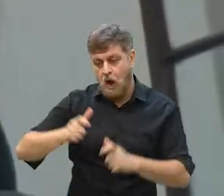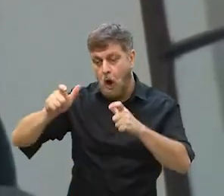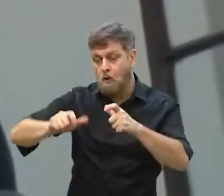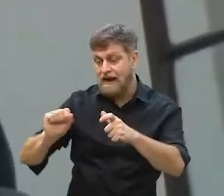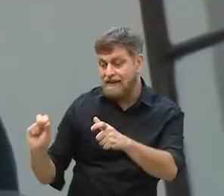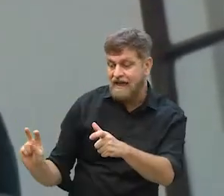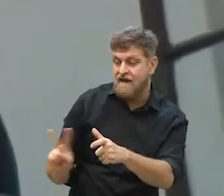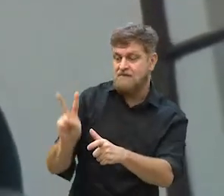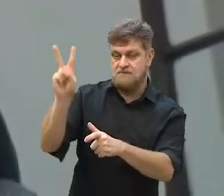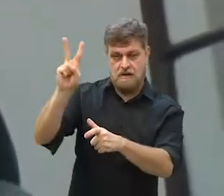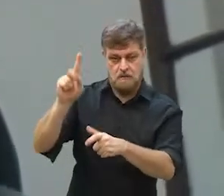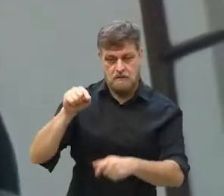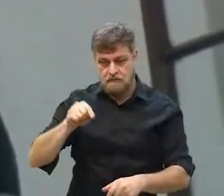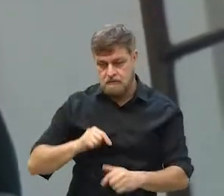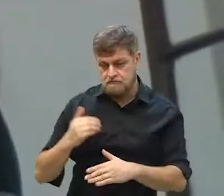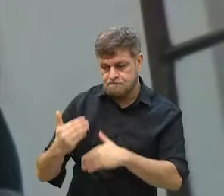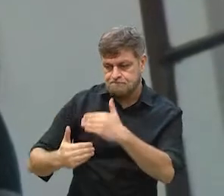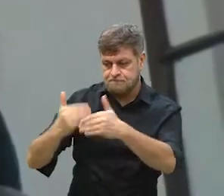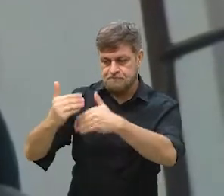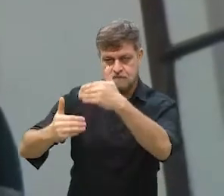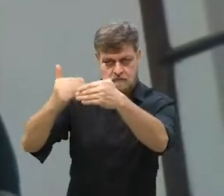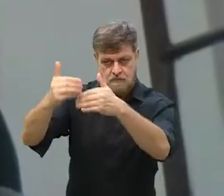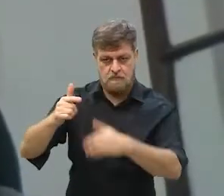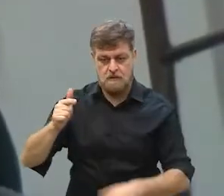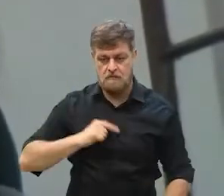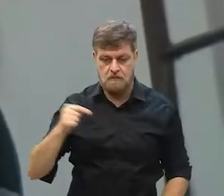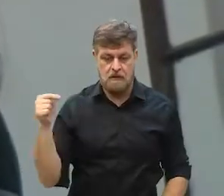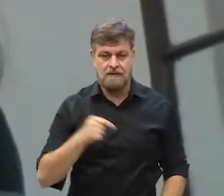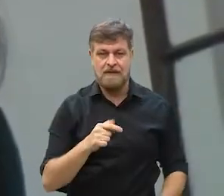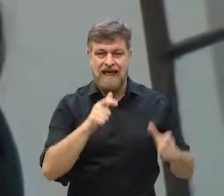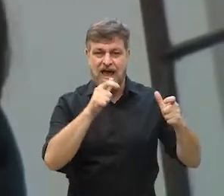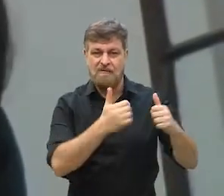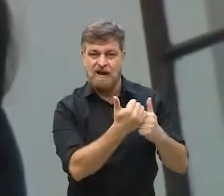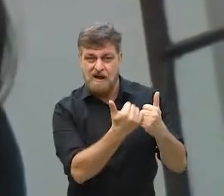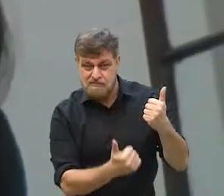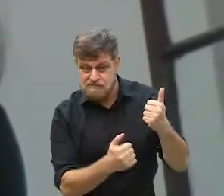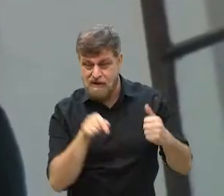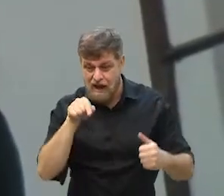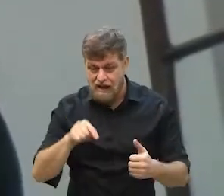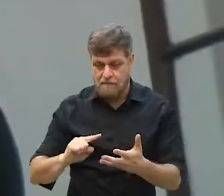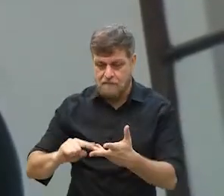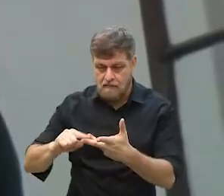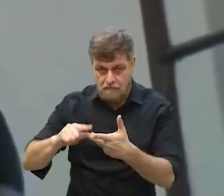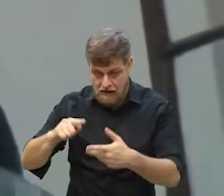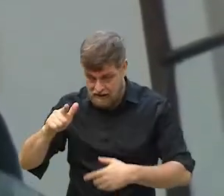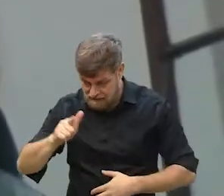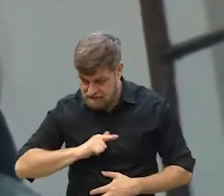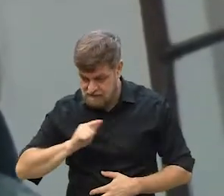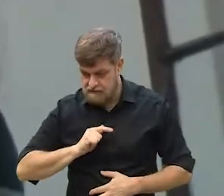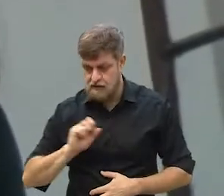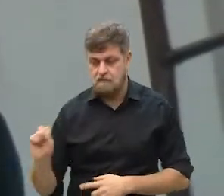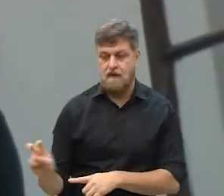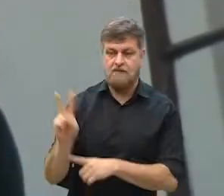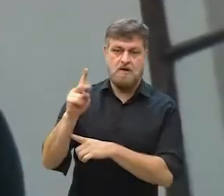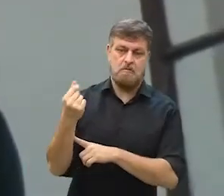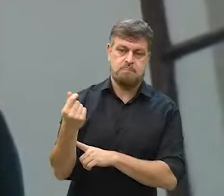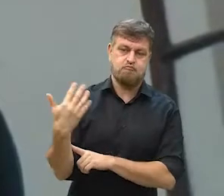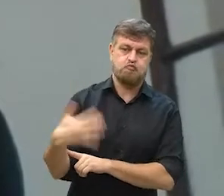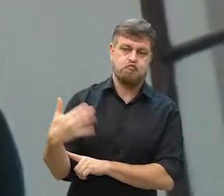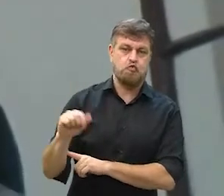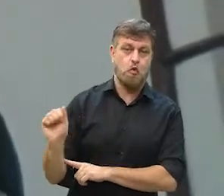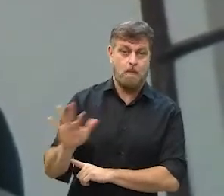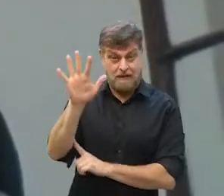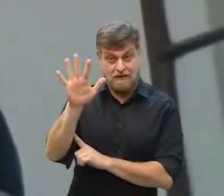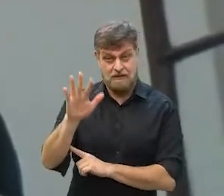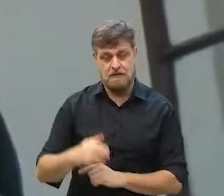lugares à medida que novas materialidades chegam e são necessárias mesmo e tem que chegar. Agora,